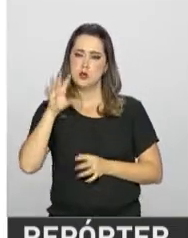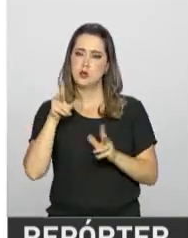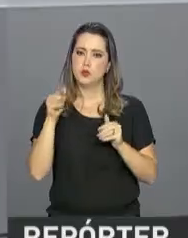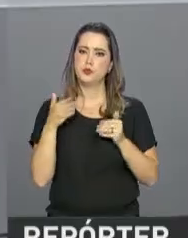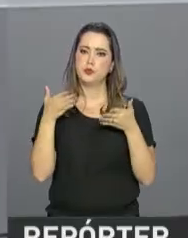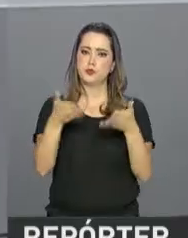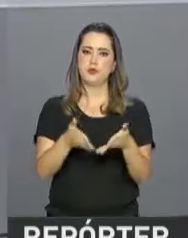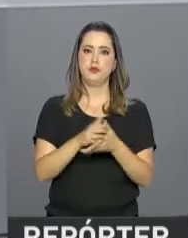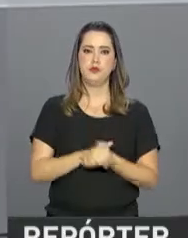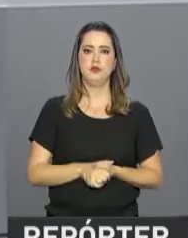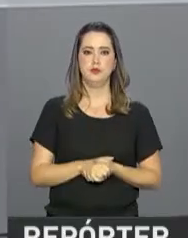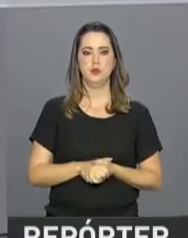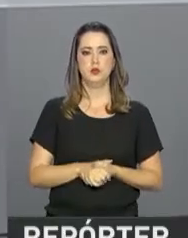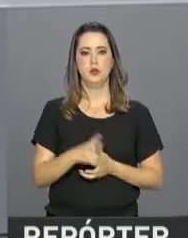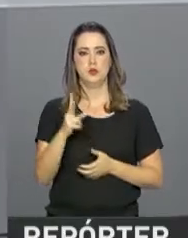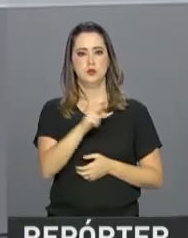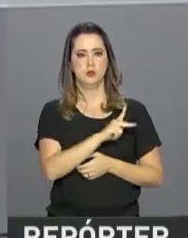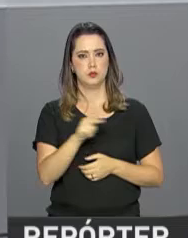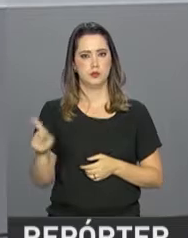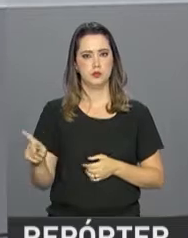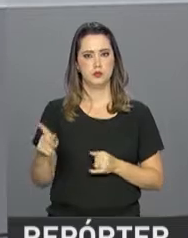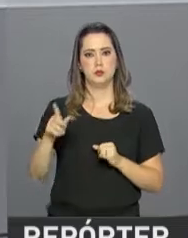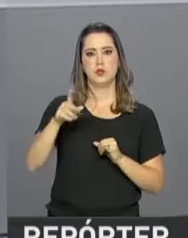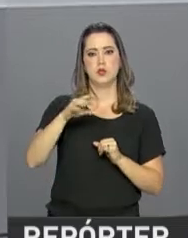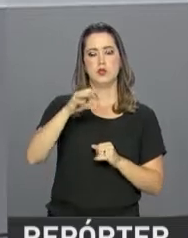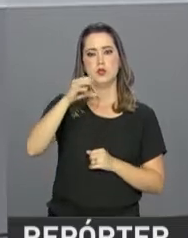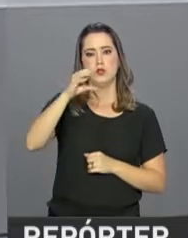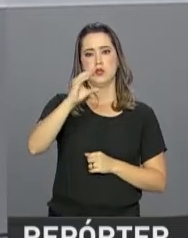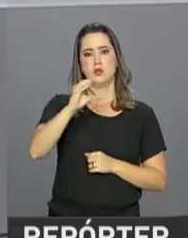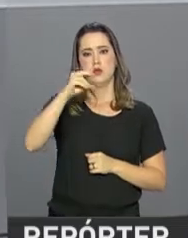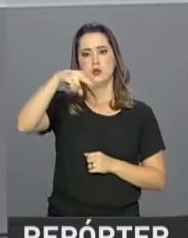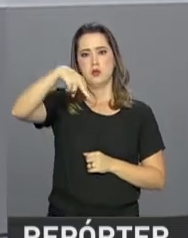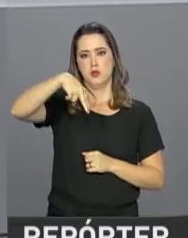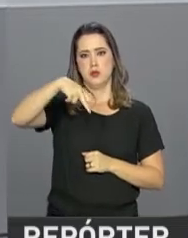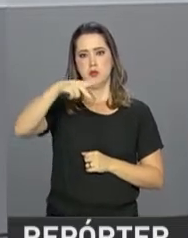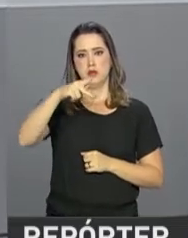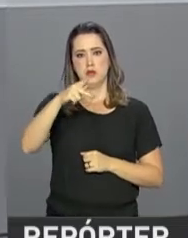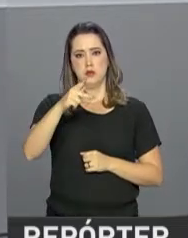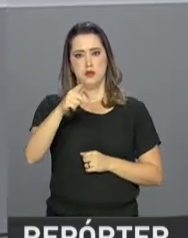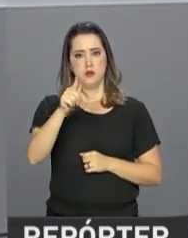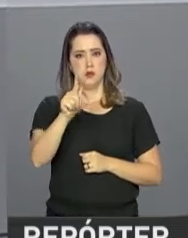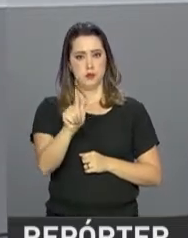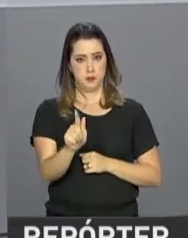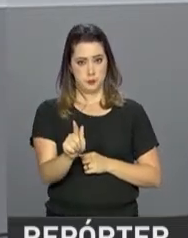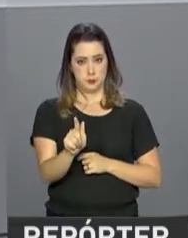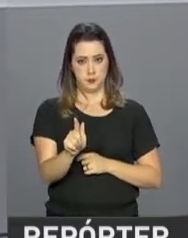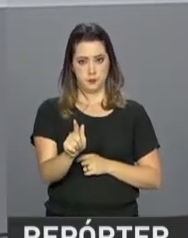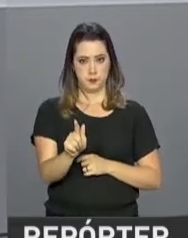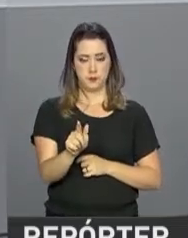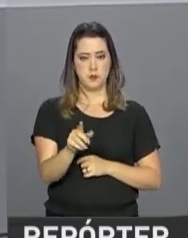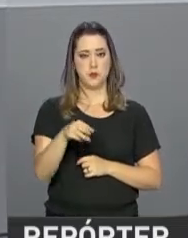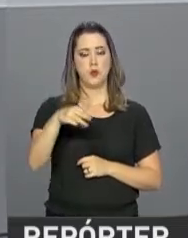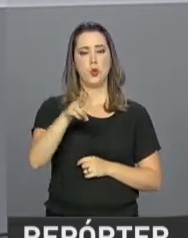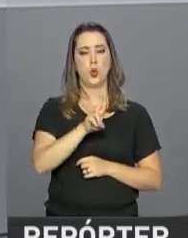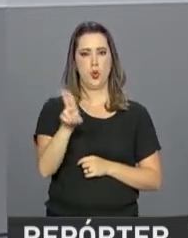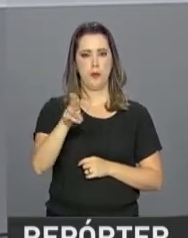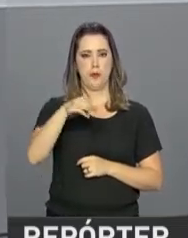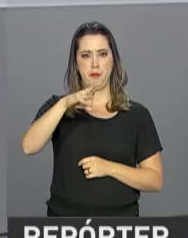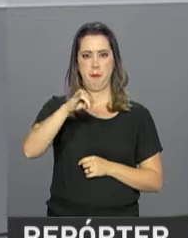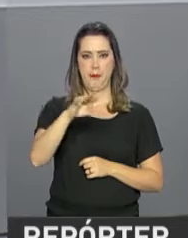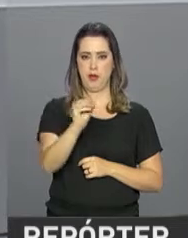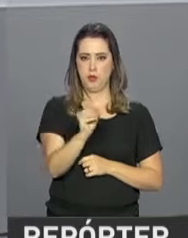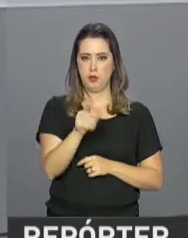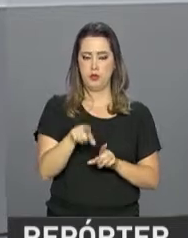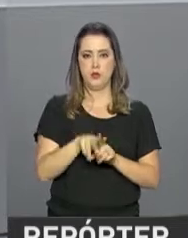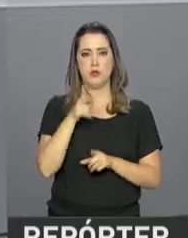participar o presidente do conselho nacional de desenvolvimento científico e tecnológico cnpq mário borges